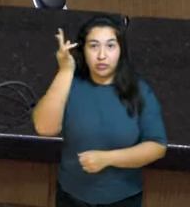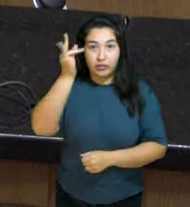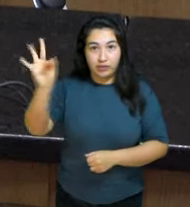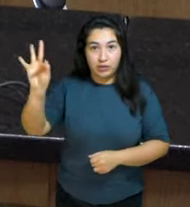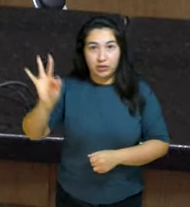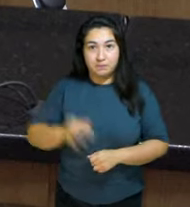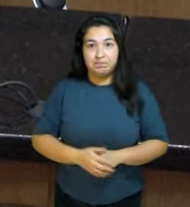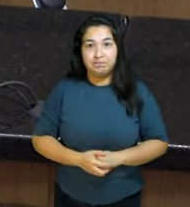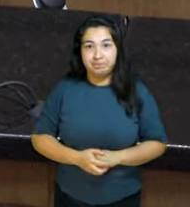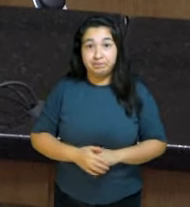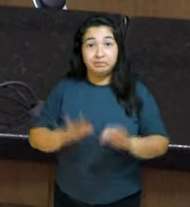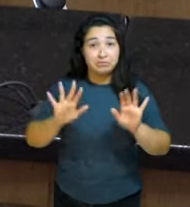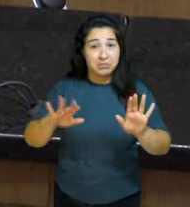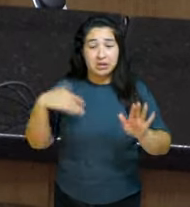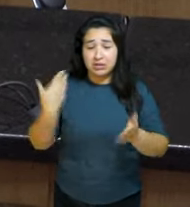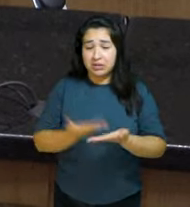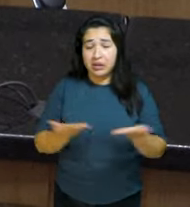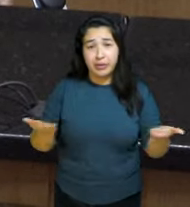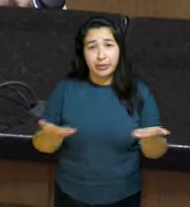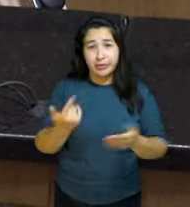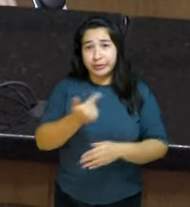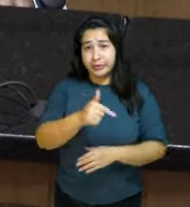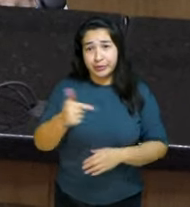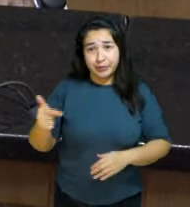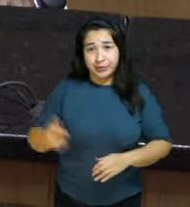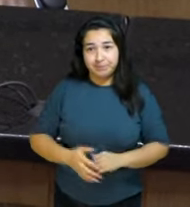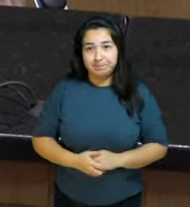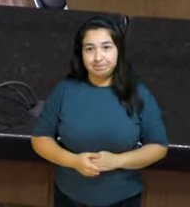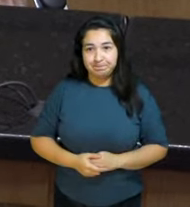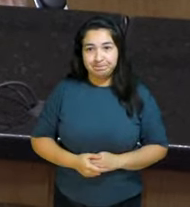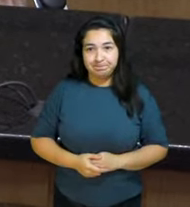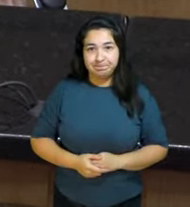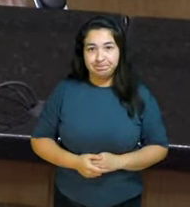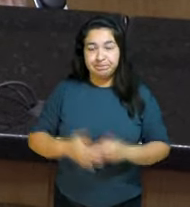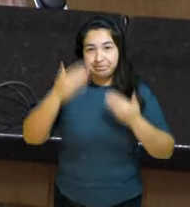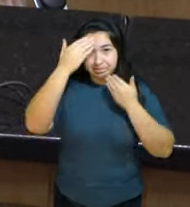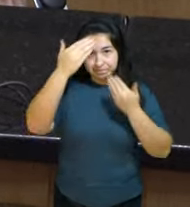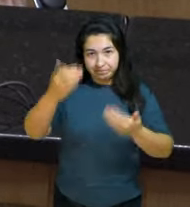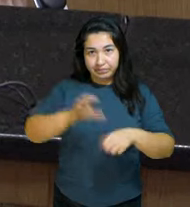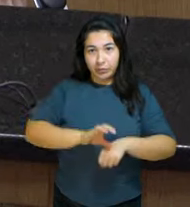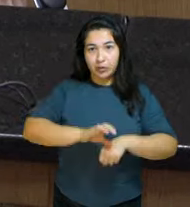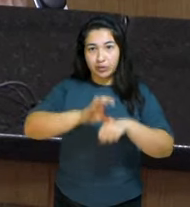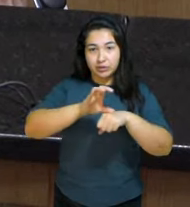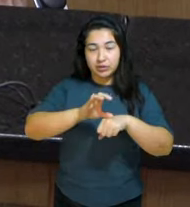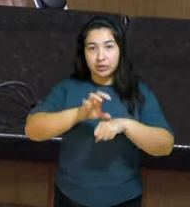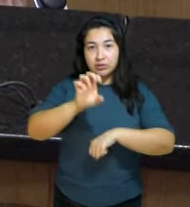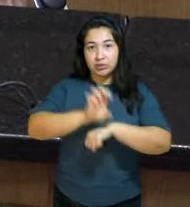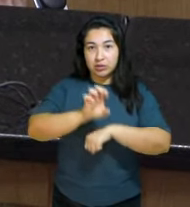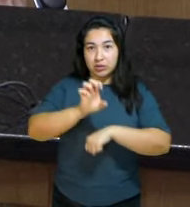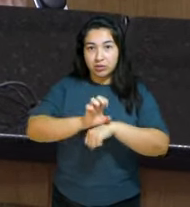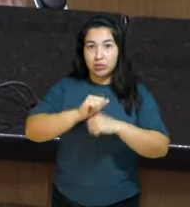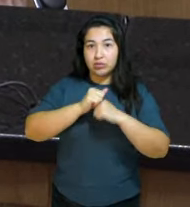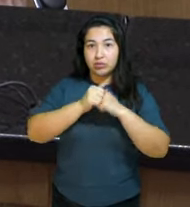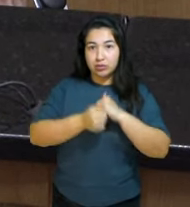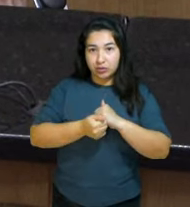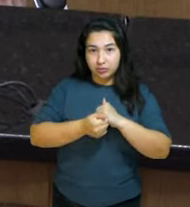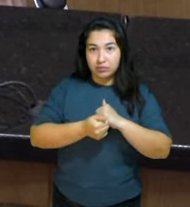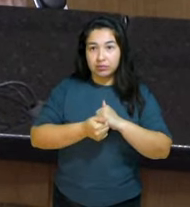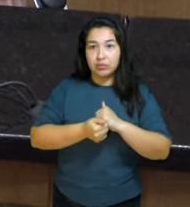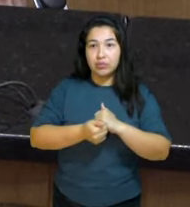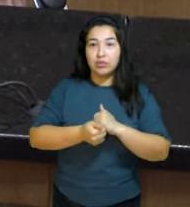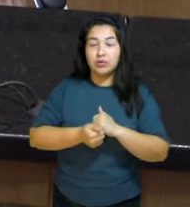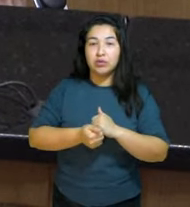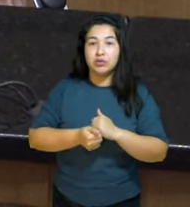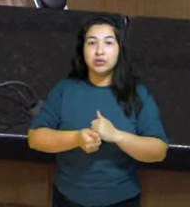e isso ainda não aconteceu. Queria agradecer também o Conselho Estadual de Esportes, do qual sou conselheiro,